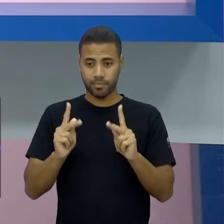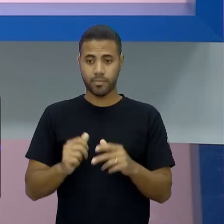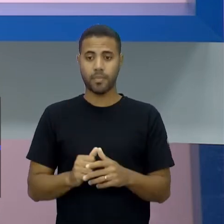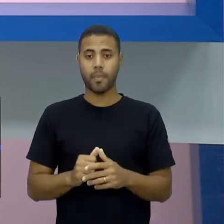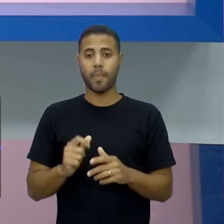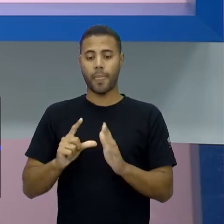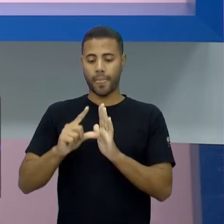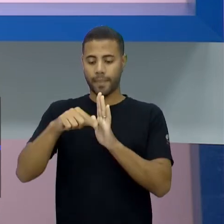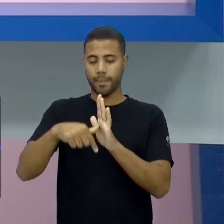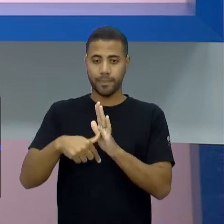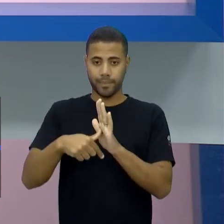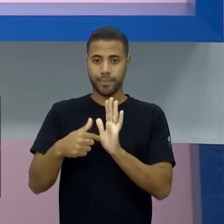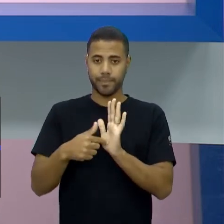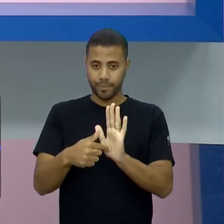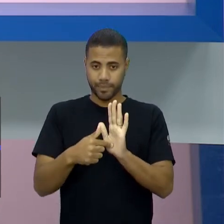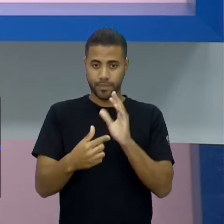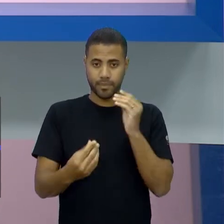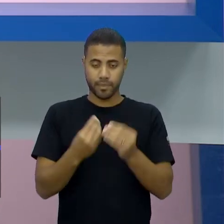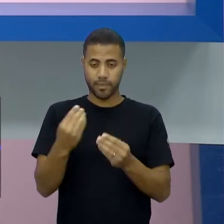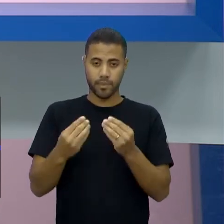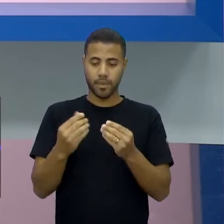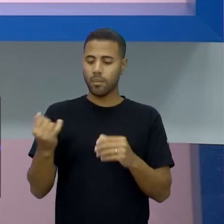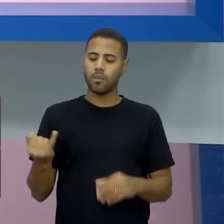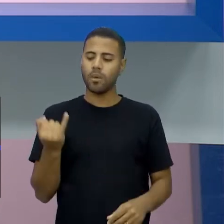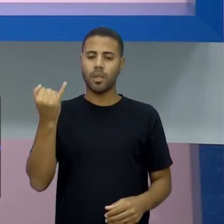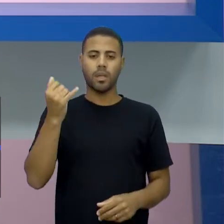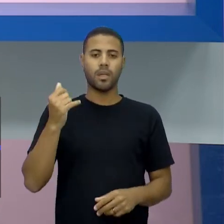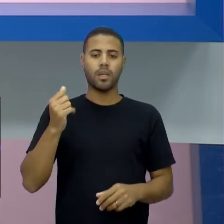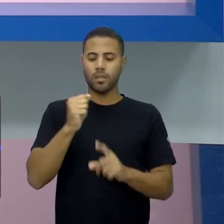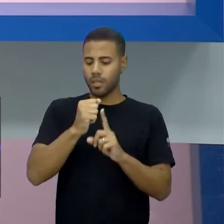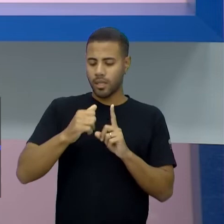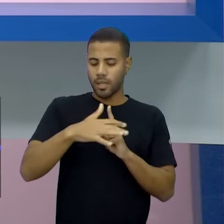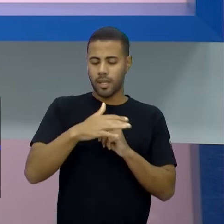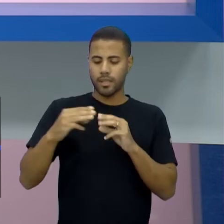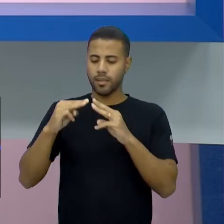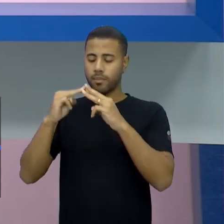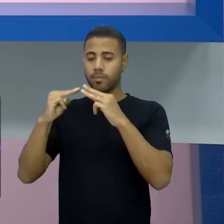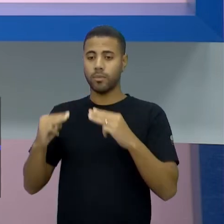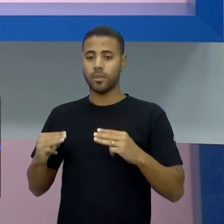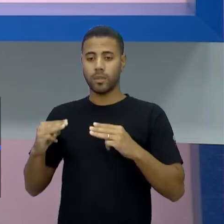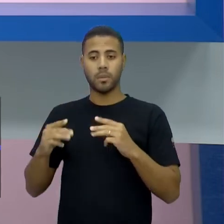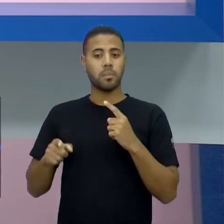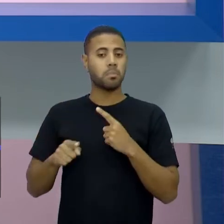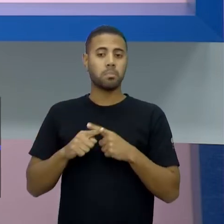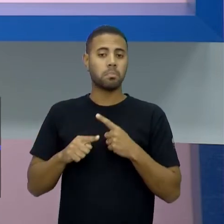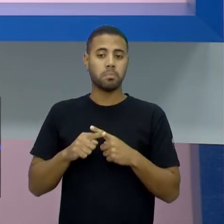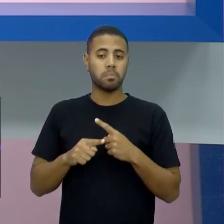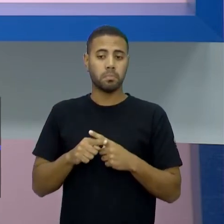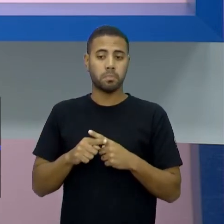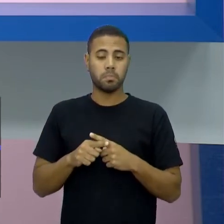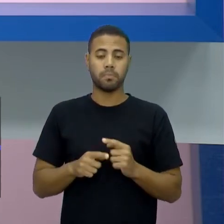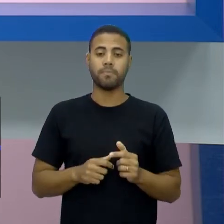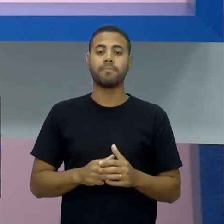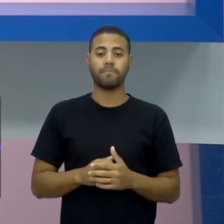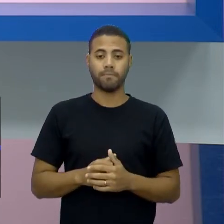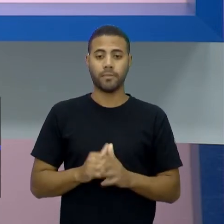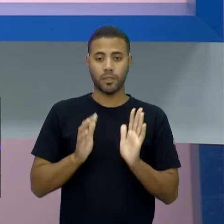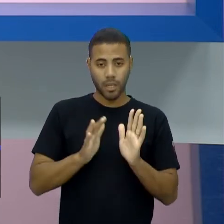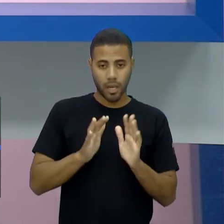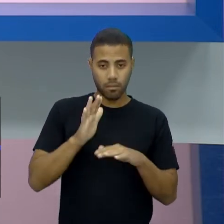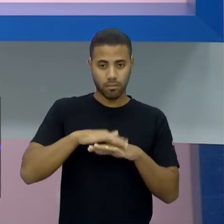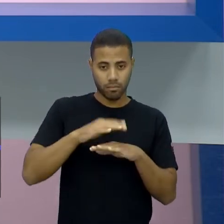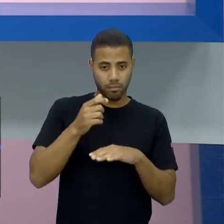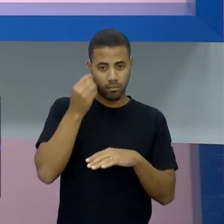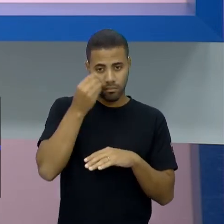gente vai ver qual que é a importância de um museu para a sociedade. Qual que é a importância dos museus? Vocês já visitaram